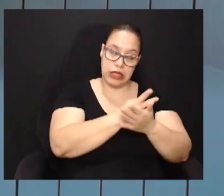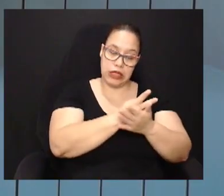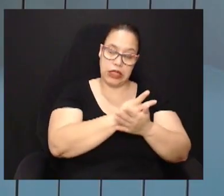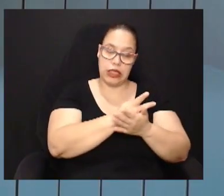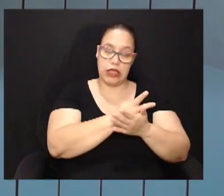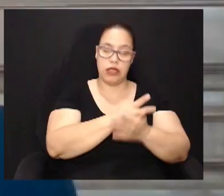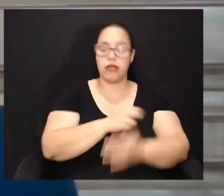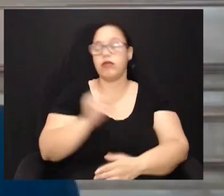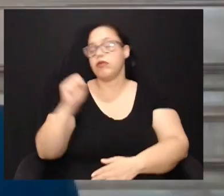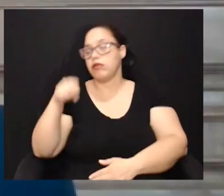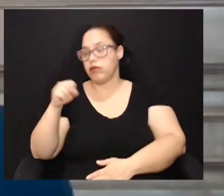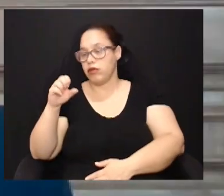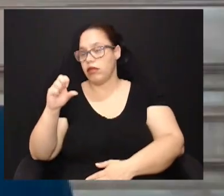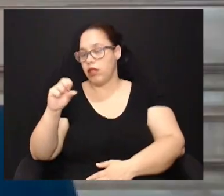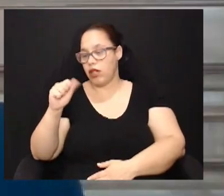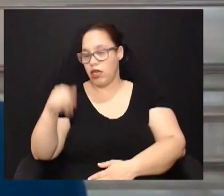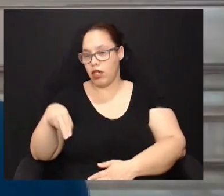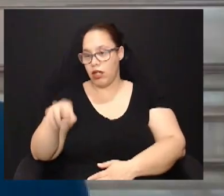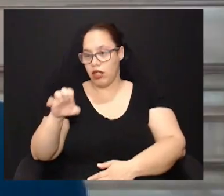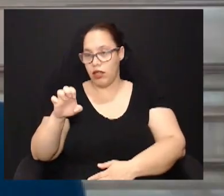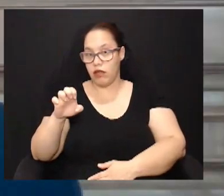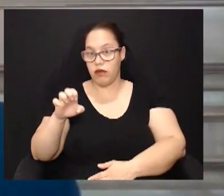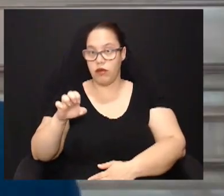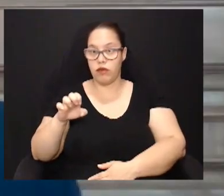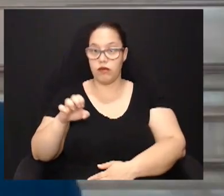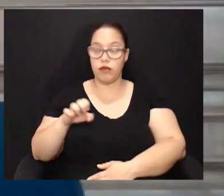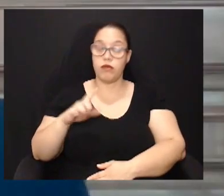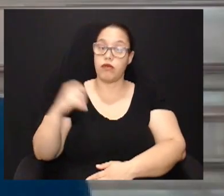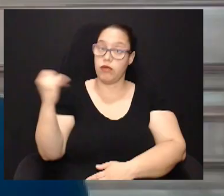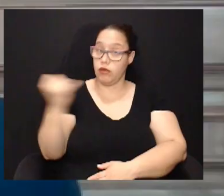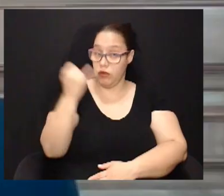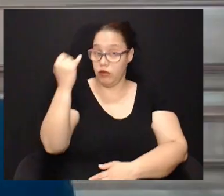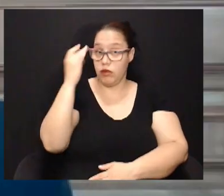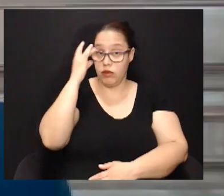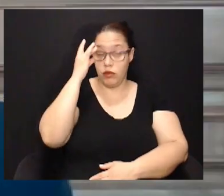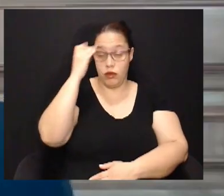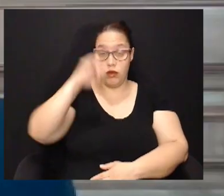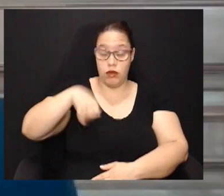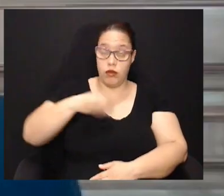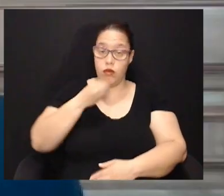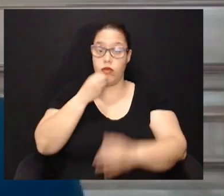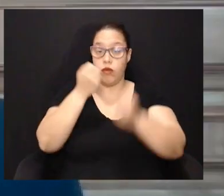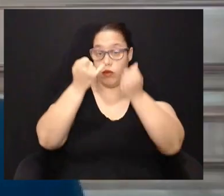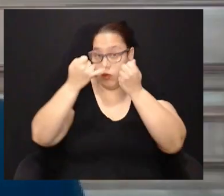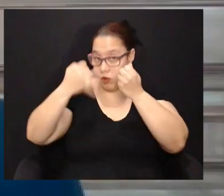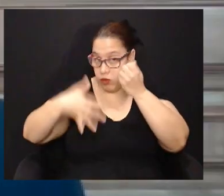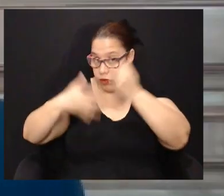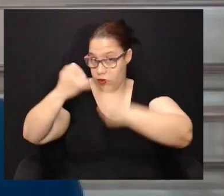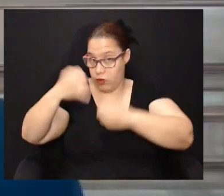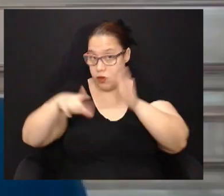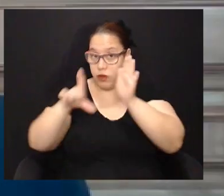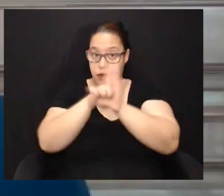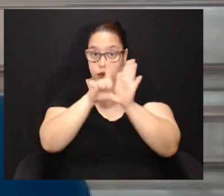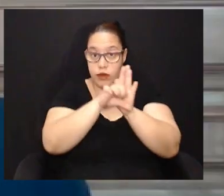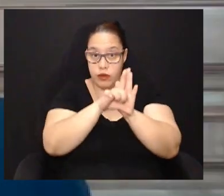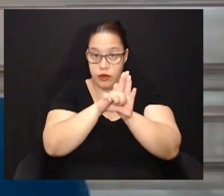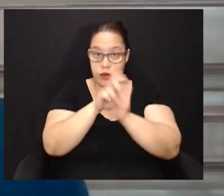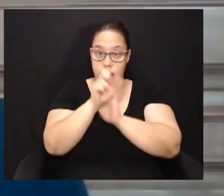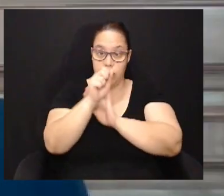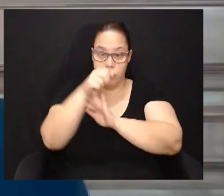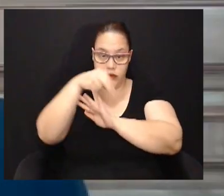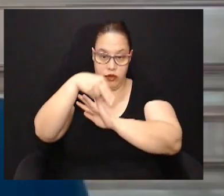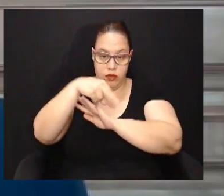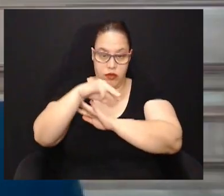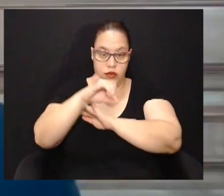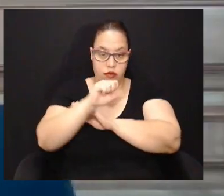né? Excelente, Cassiane. Acho que esse também é um ponto importante da gente aproveitar essa oportunidade para esclarecer. A legislação